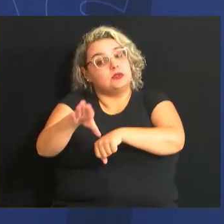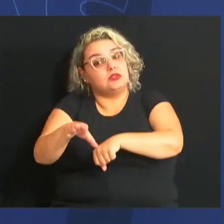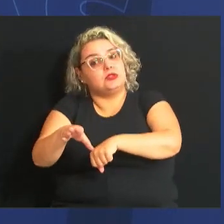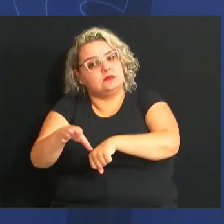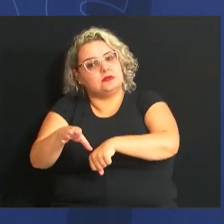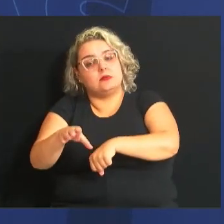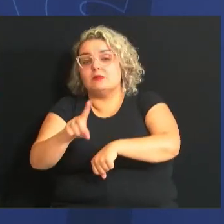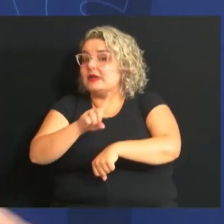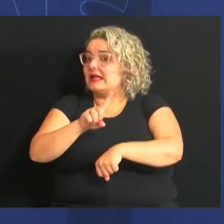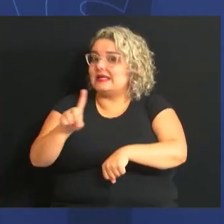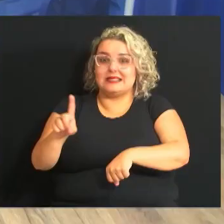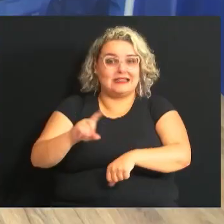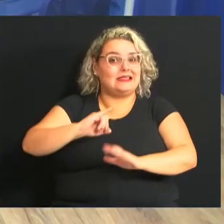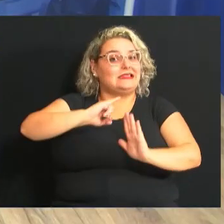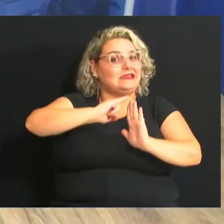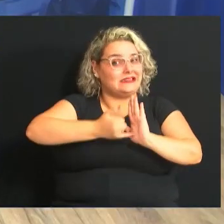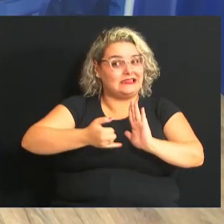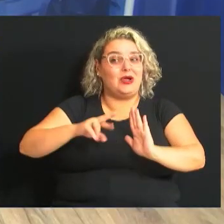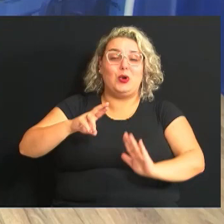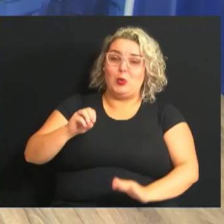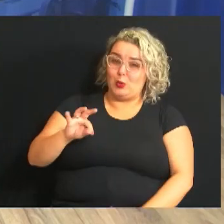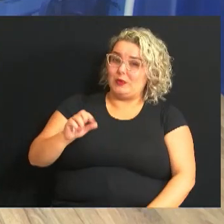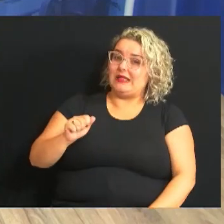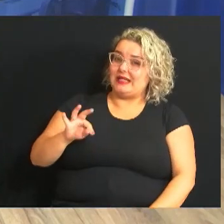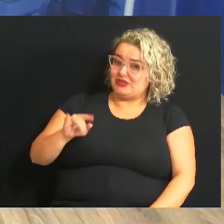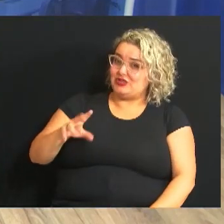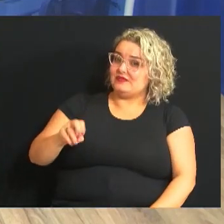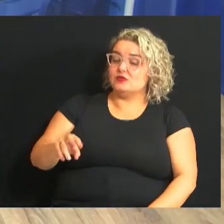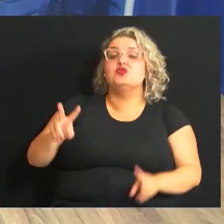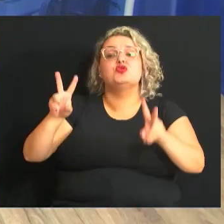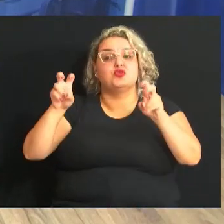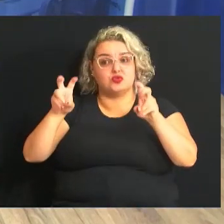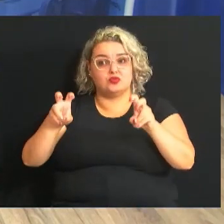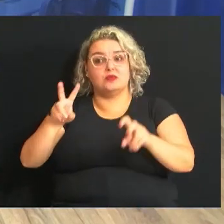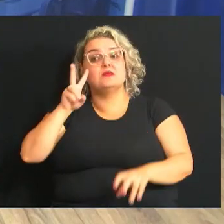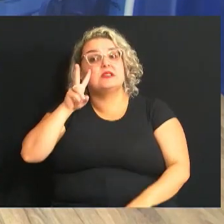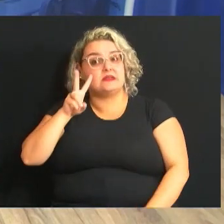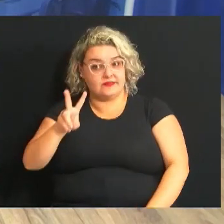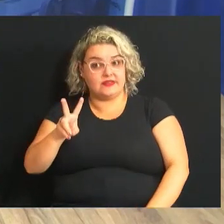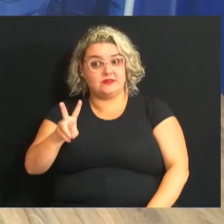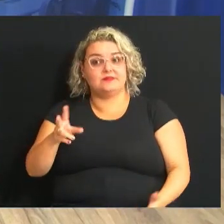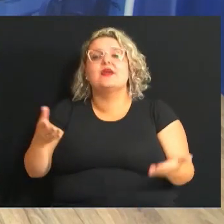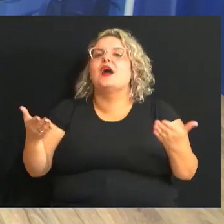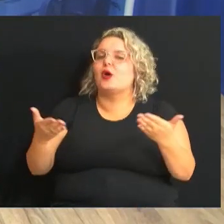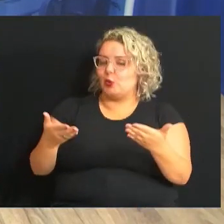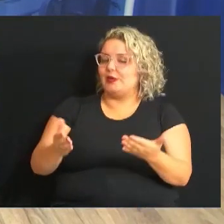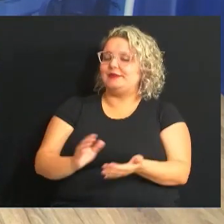nos juros rotativo. Sobre este assunto você acompanha a partir de agora.